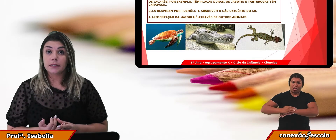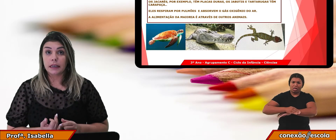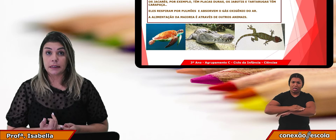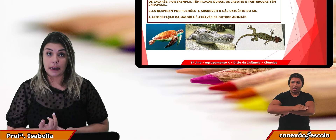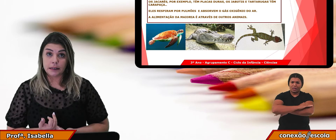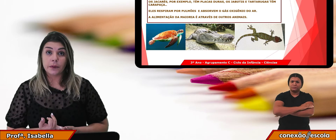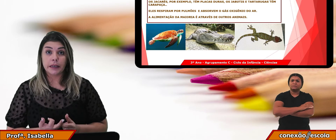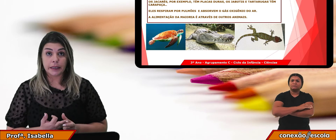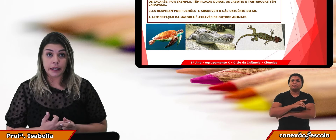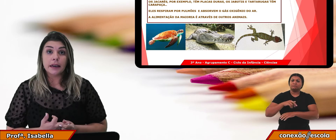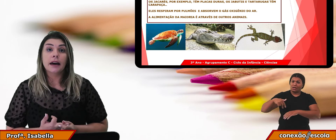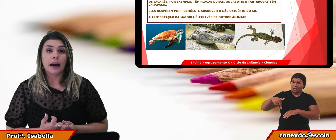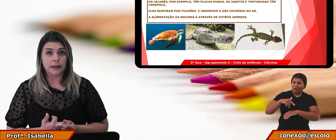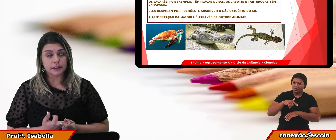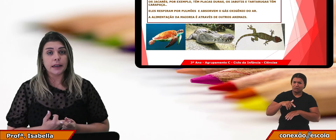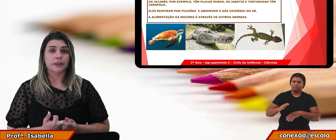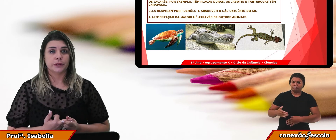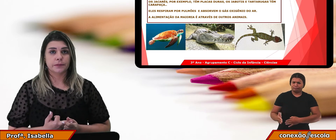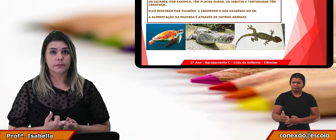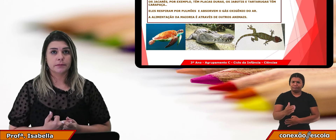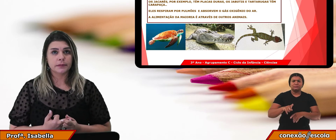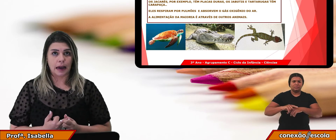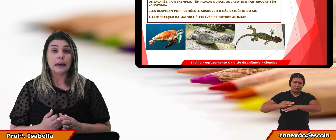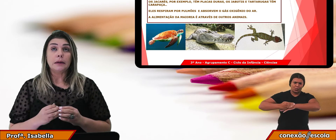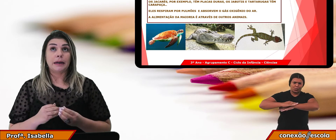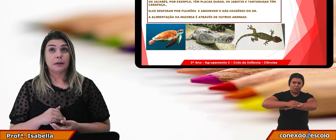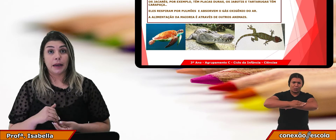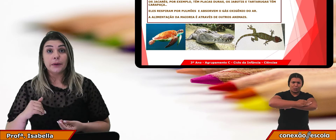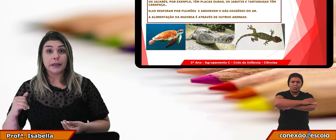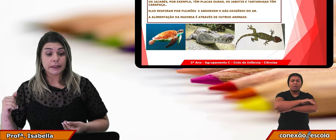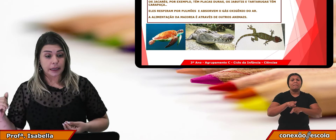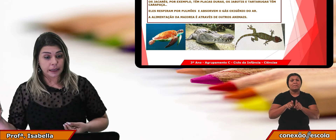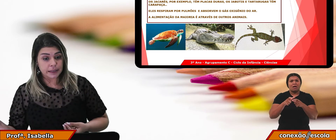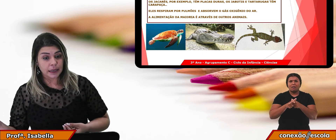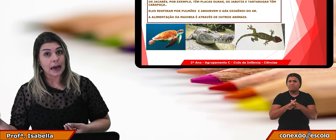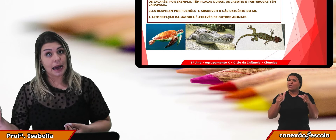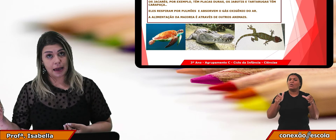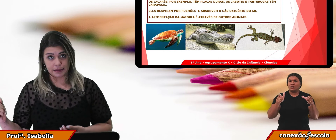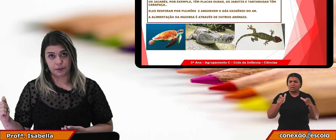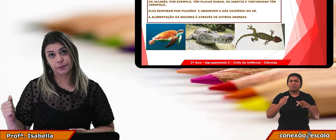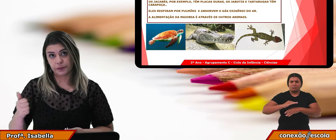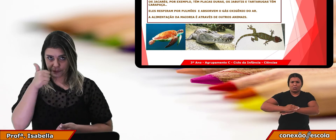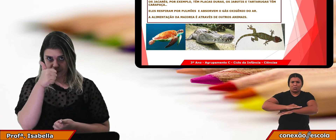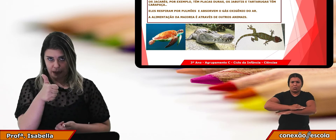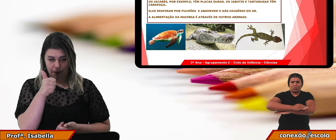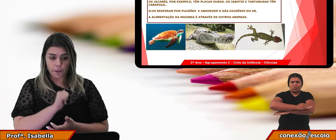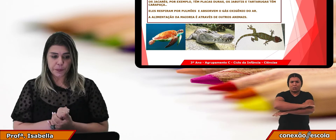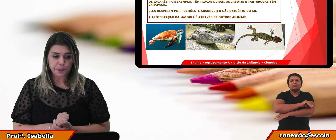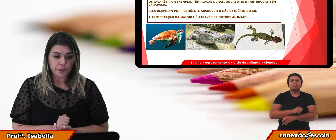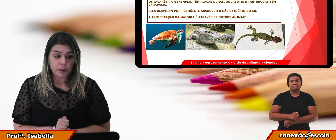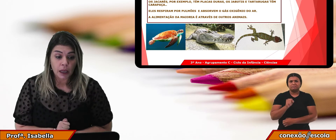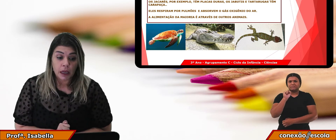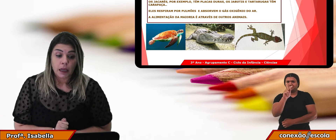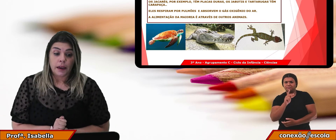andam, que nadam e que rastejam, tá? Mas a maioria deles arrastam, tá